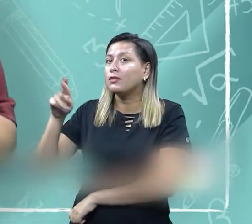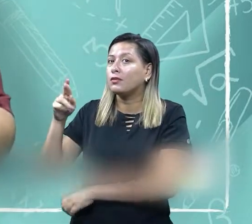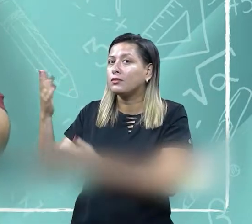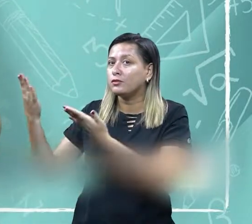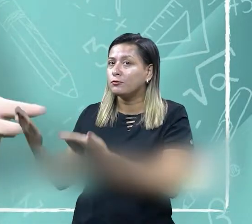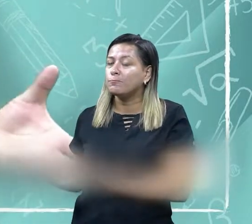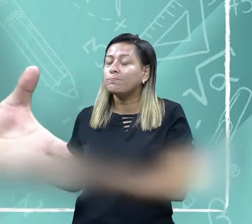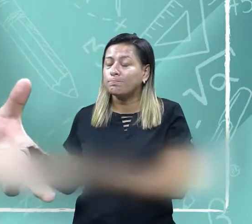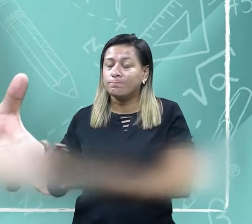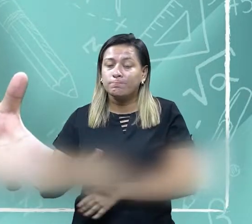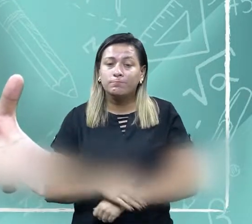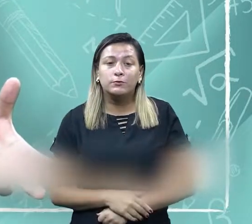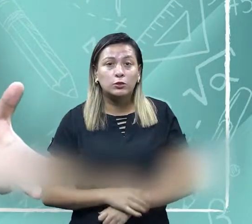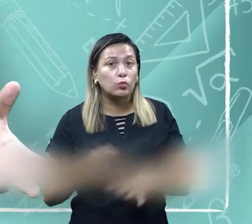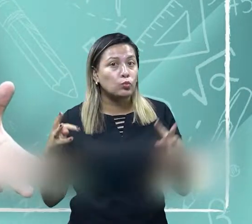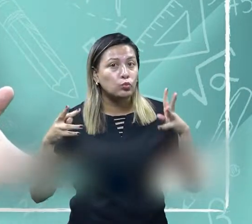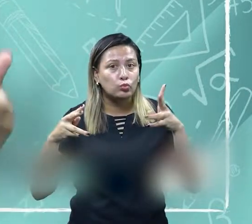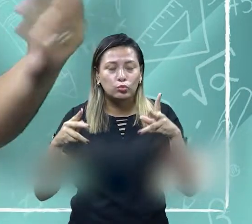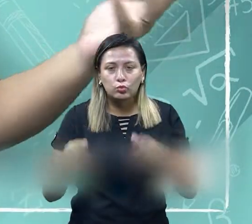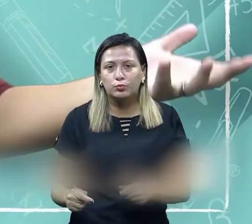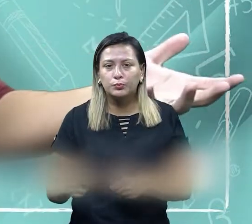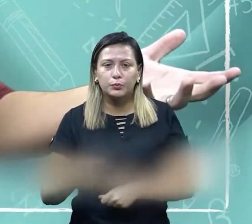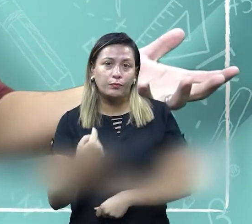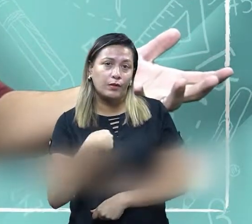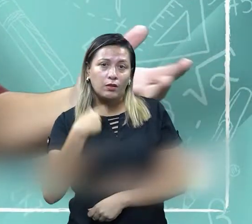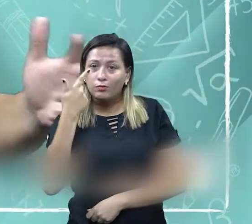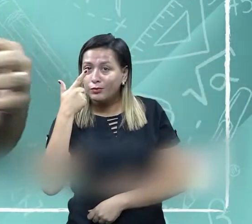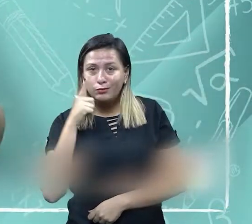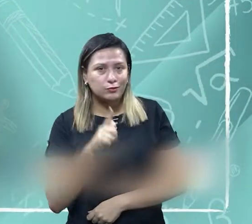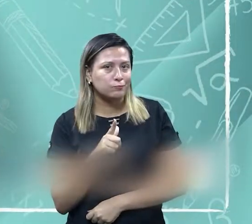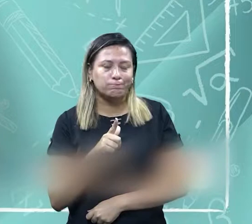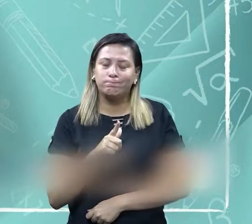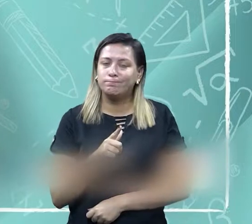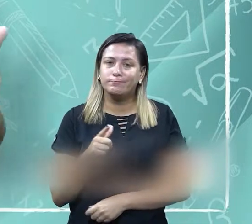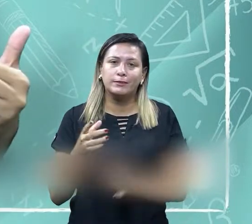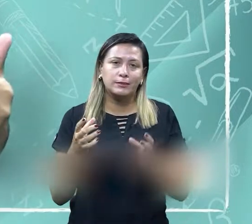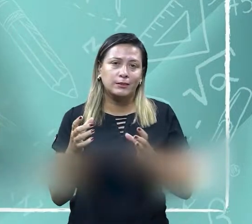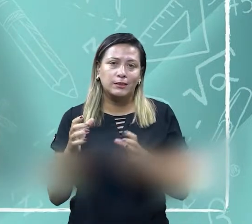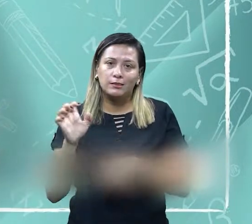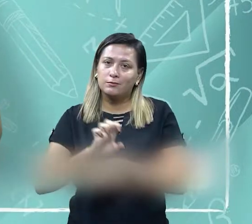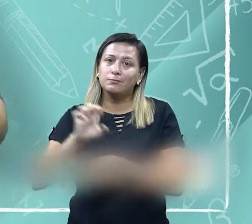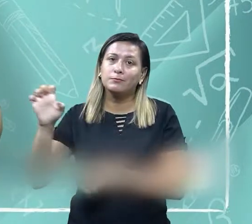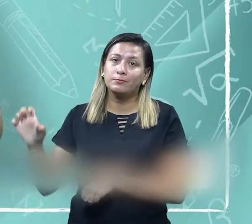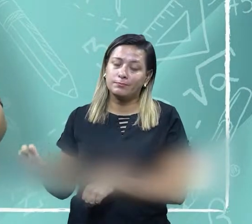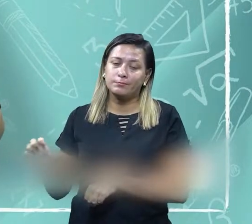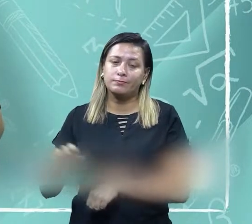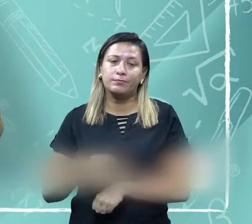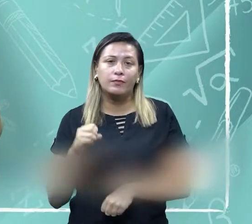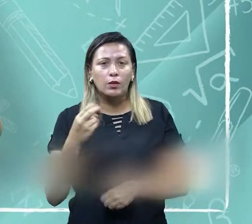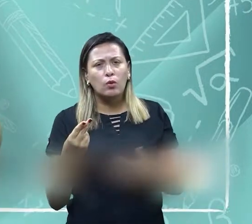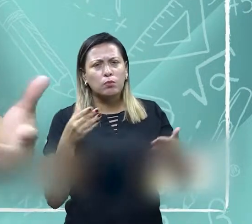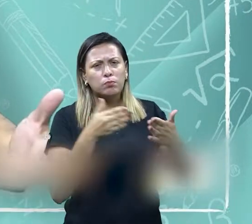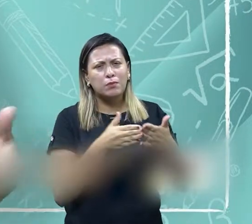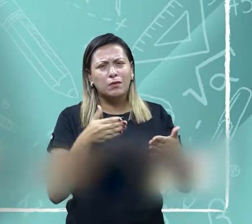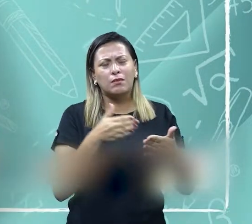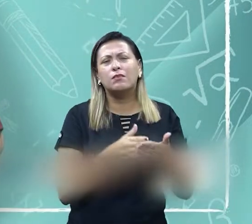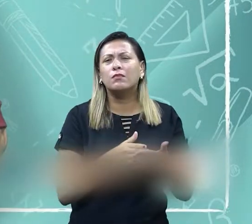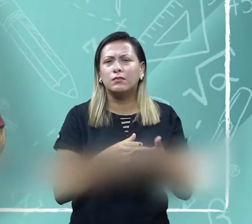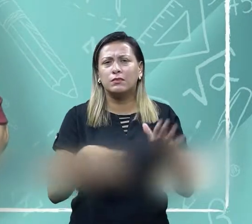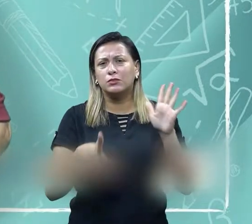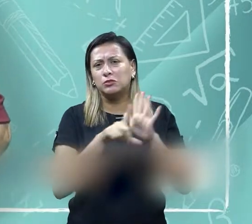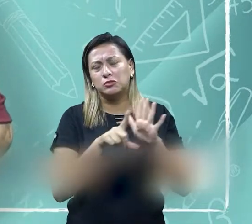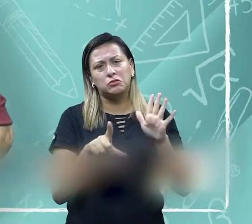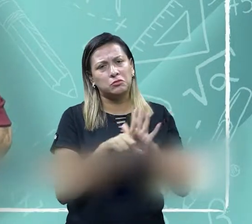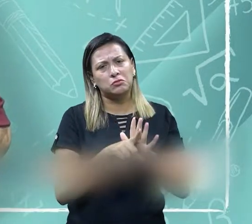nem tudo eu posso conseguir exportar por causa disso. Ou barreiras de legislação, tecnológicas, por